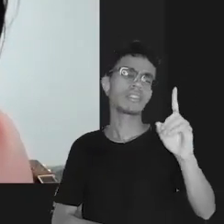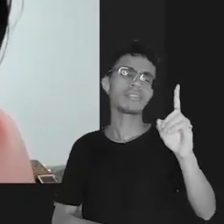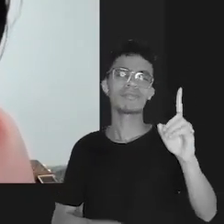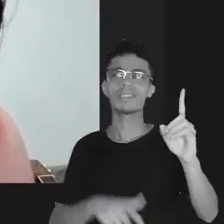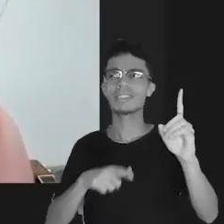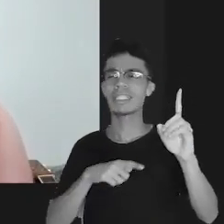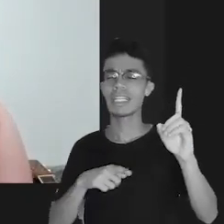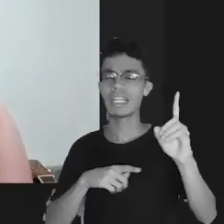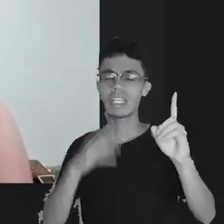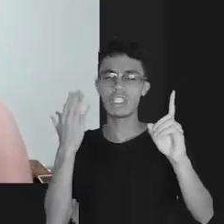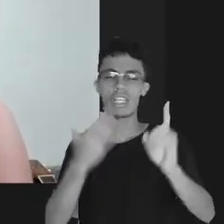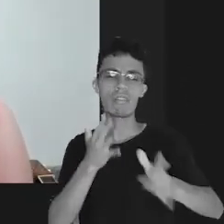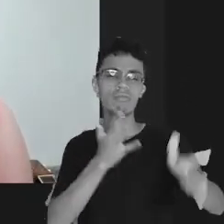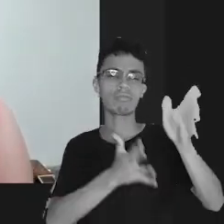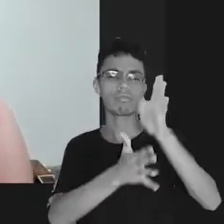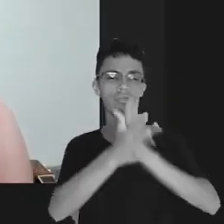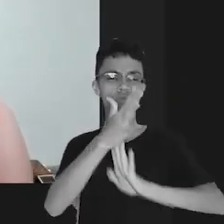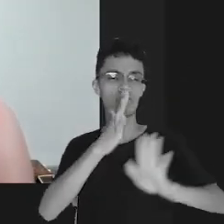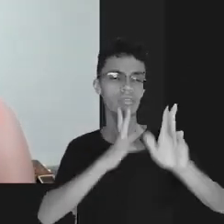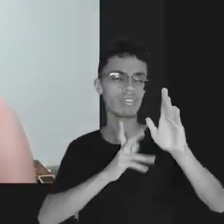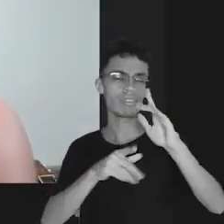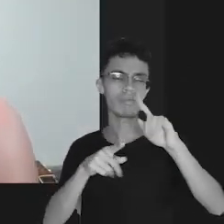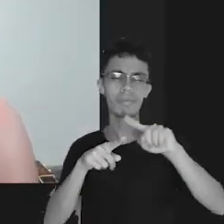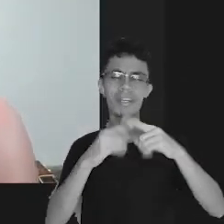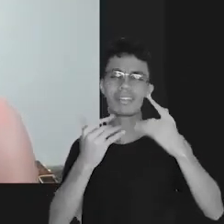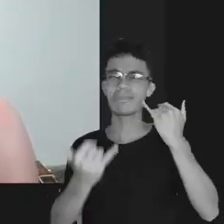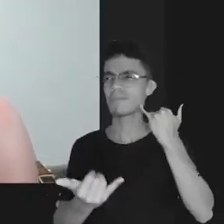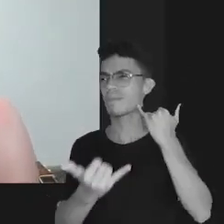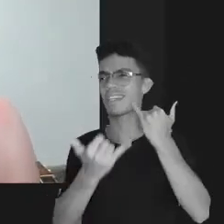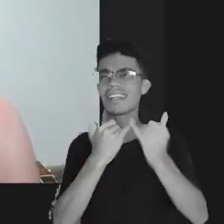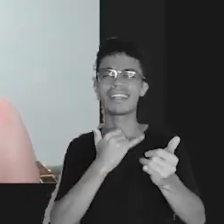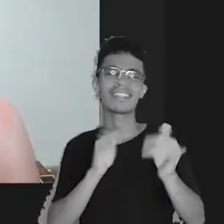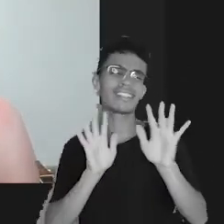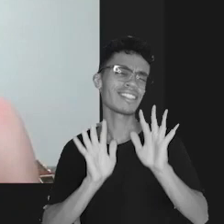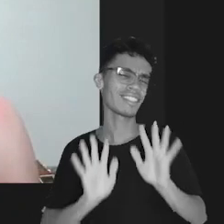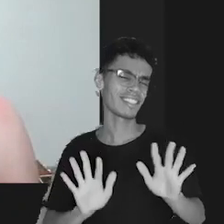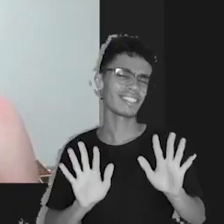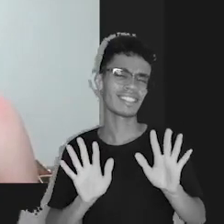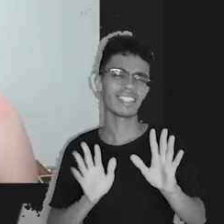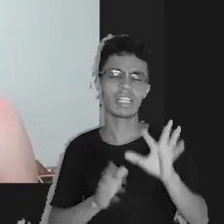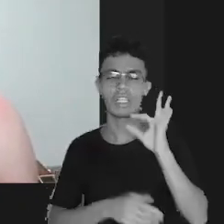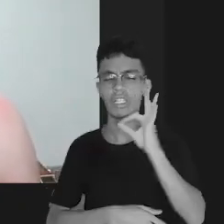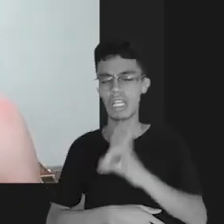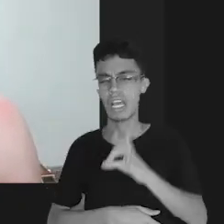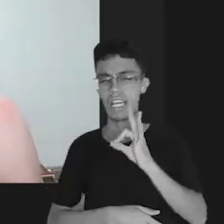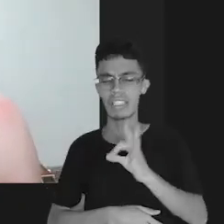ouvido relatos, mas nenhum me parece mais desacertado.